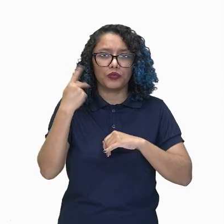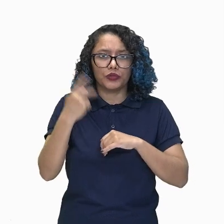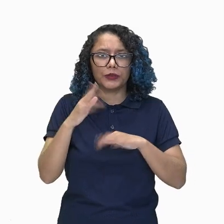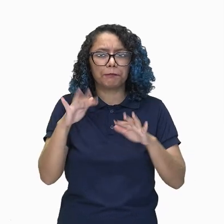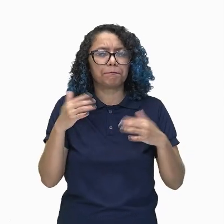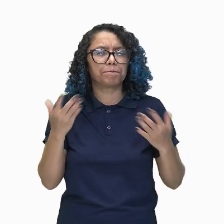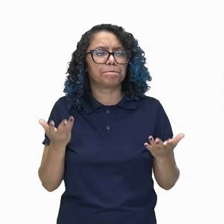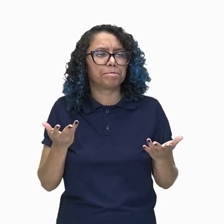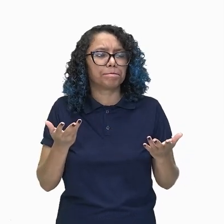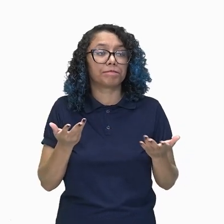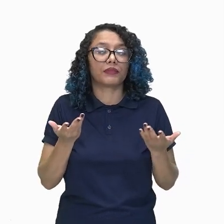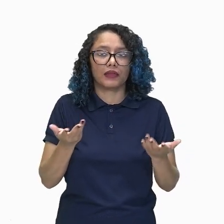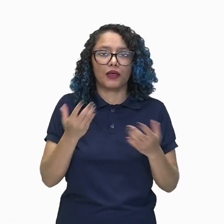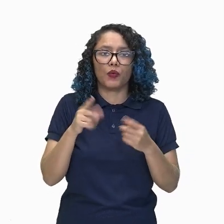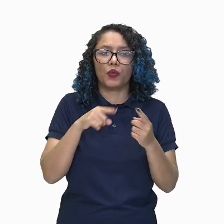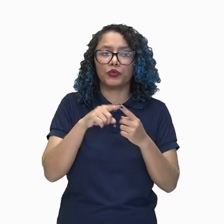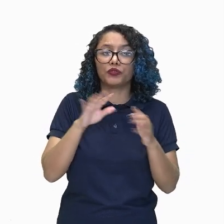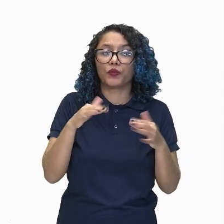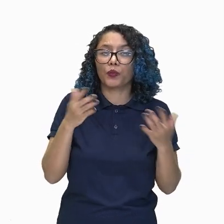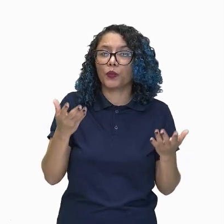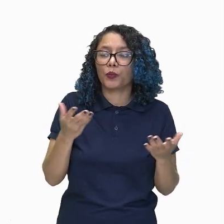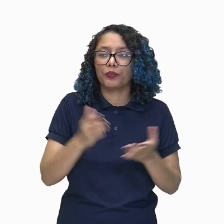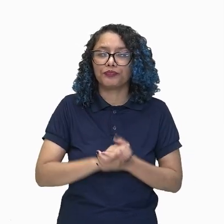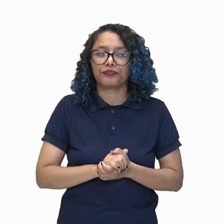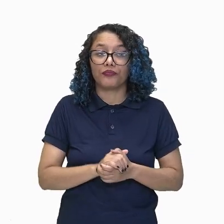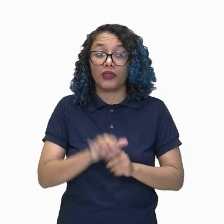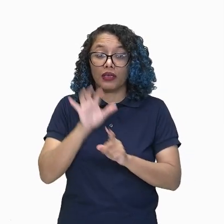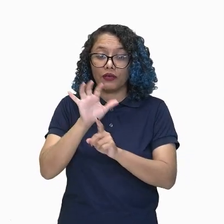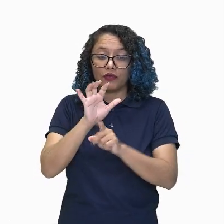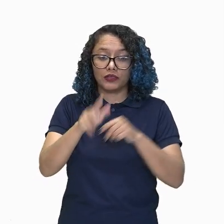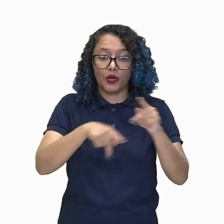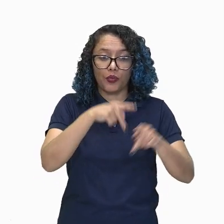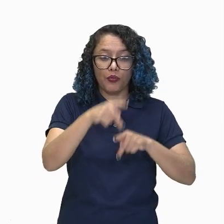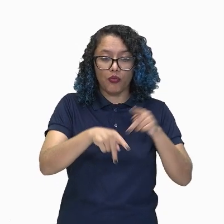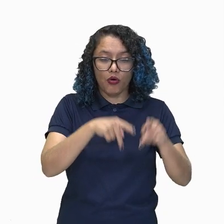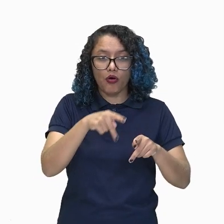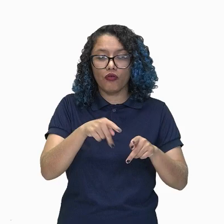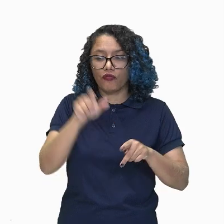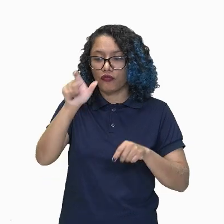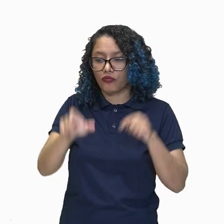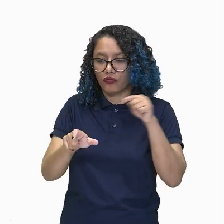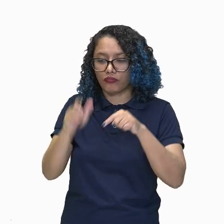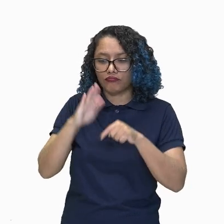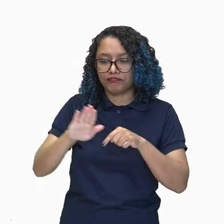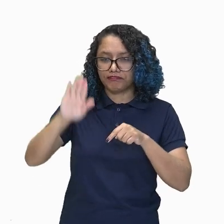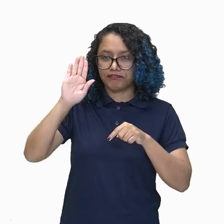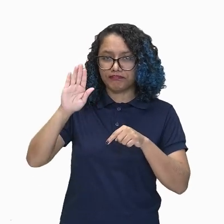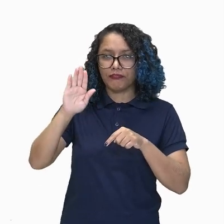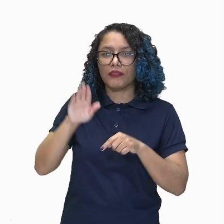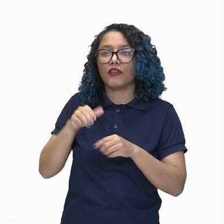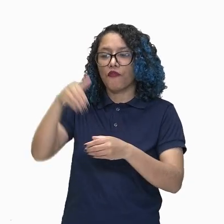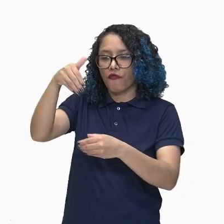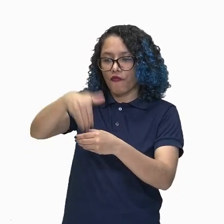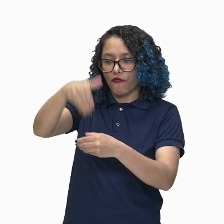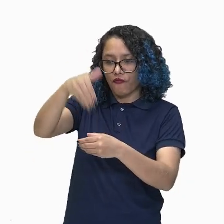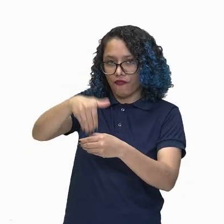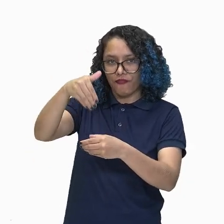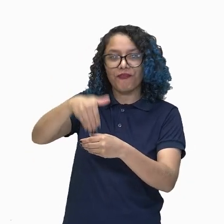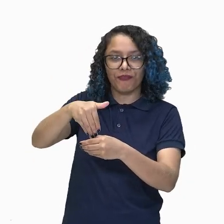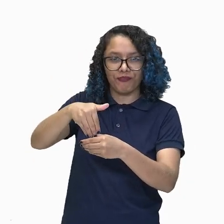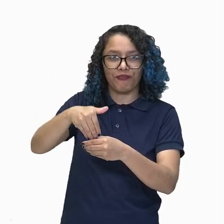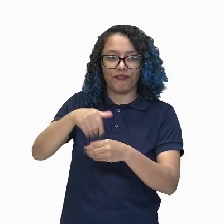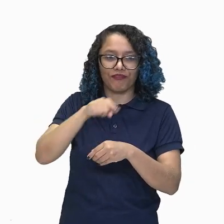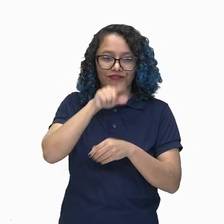o objetivo da propaganda política é o quê? Influenciar o povo a votarem no candidato da propaganda. Então,